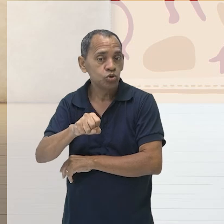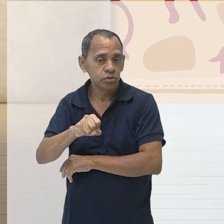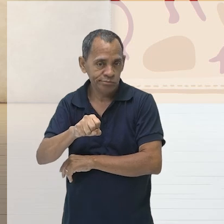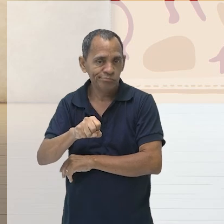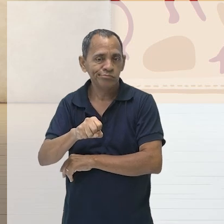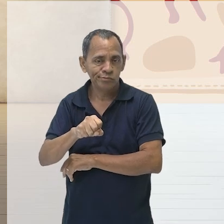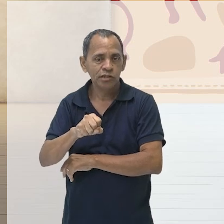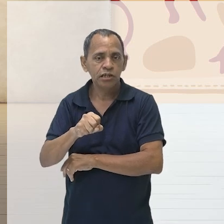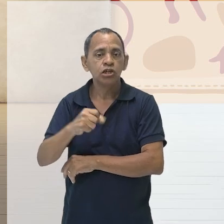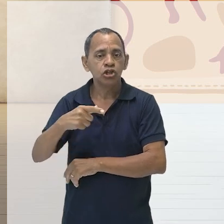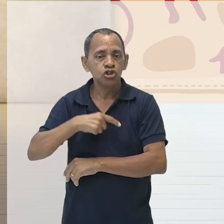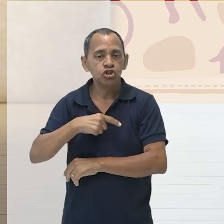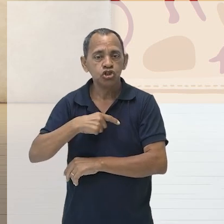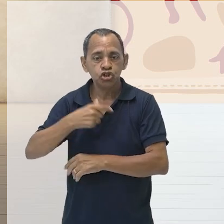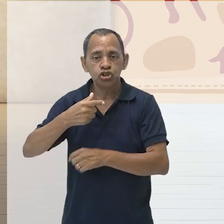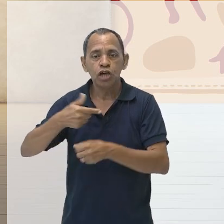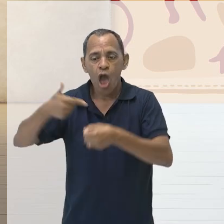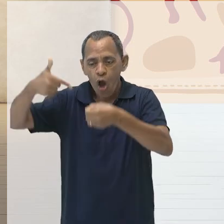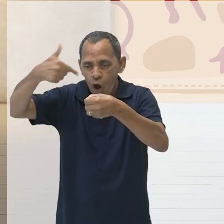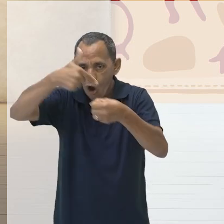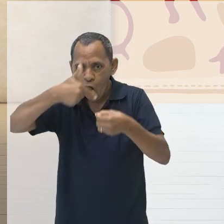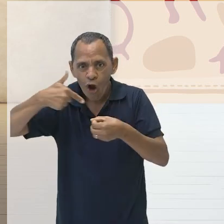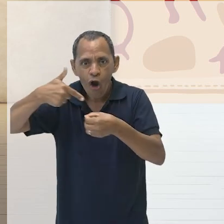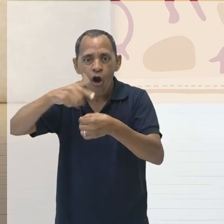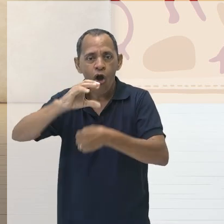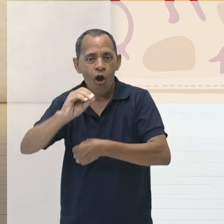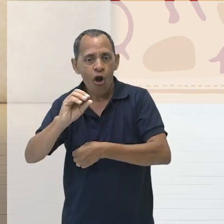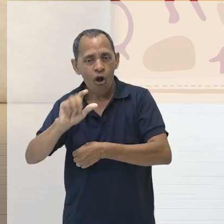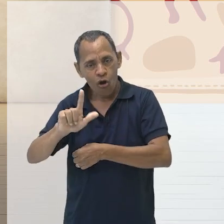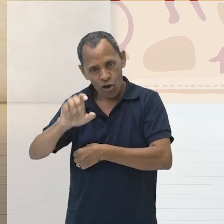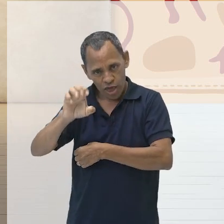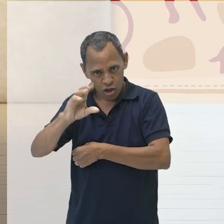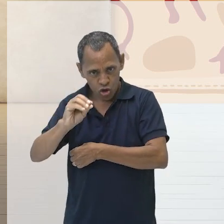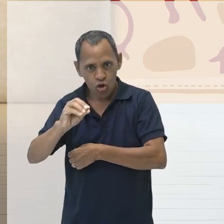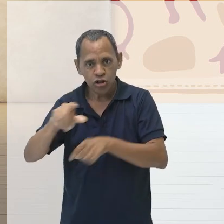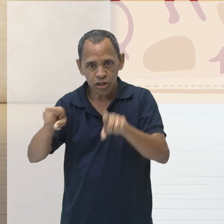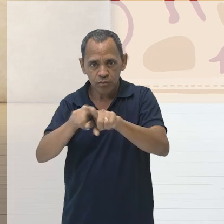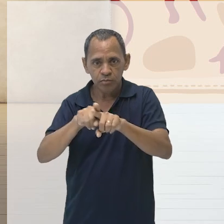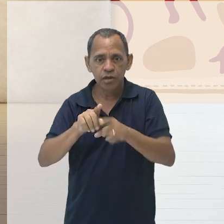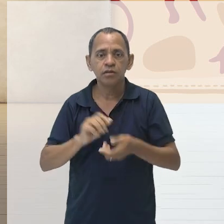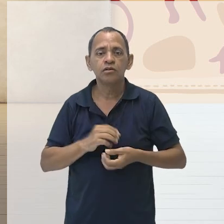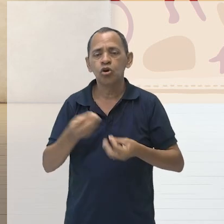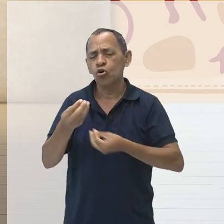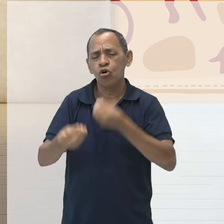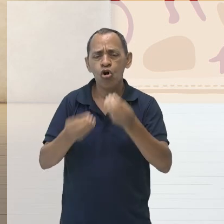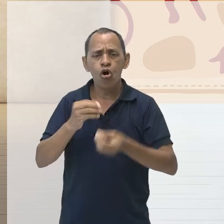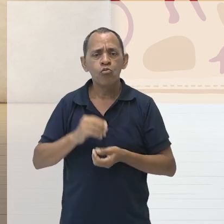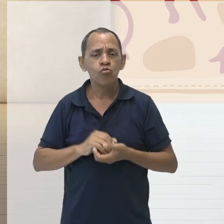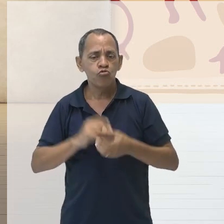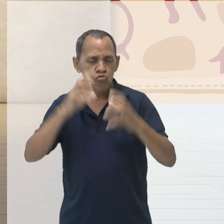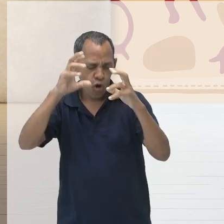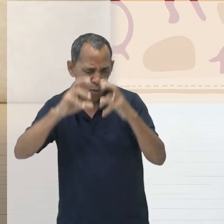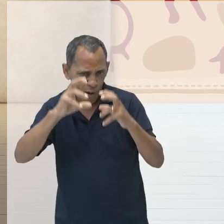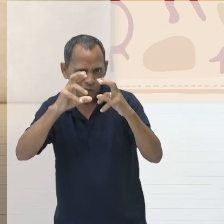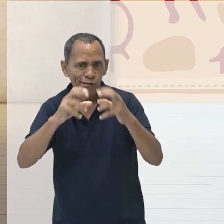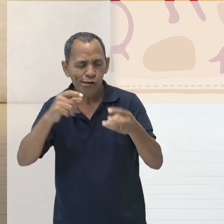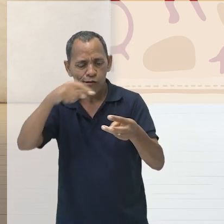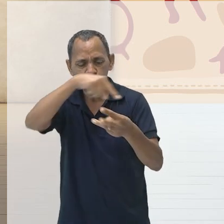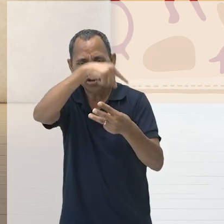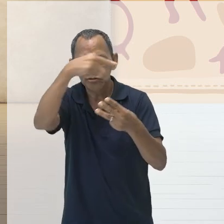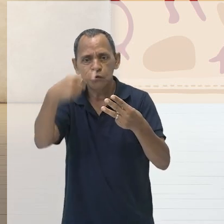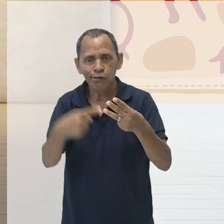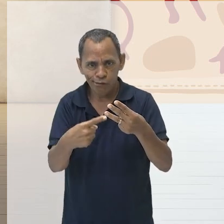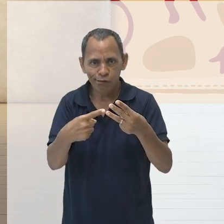quê? Combater esse oponente e derrotá-lo. Só que essas 3 lutas que eu citei para vocês ocorriam